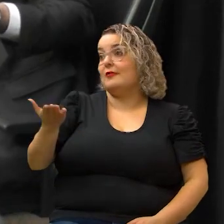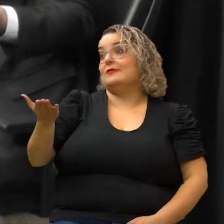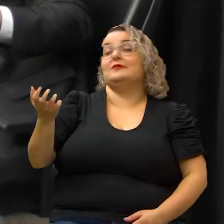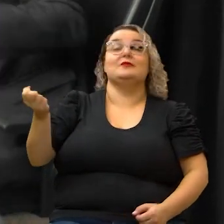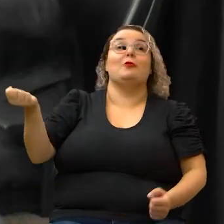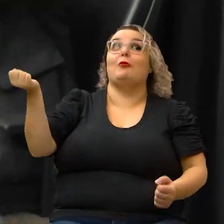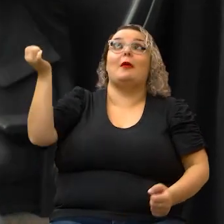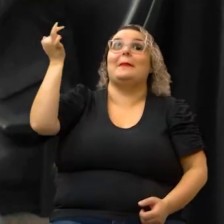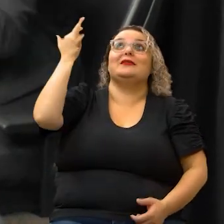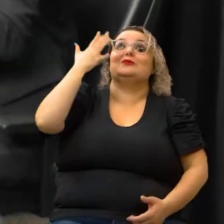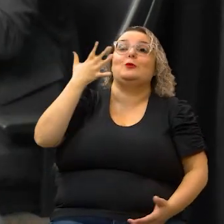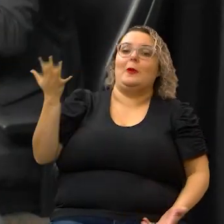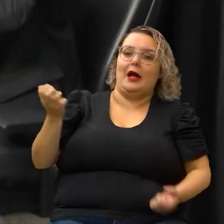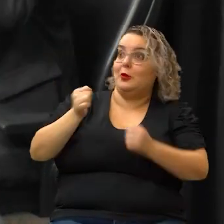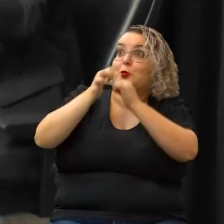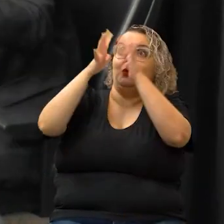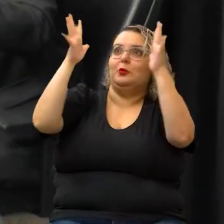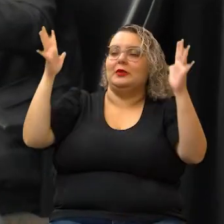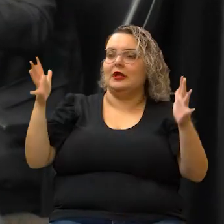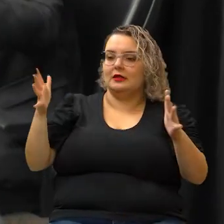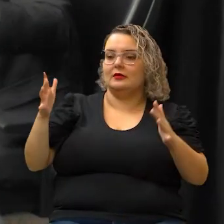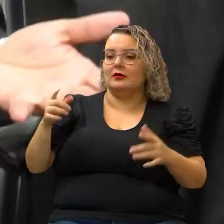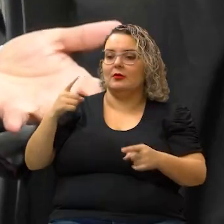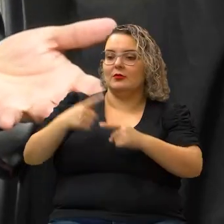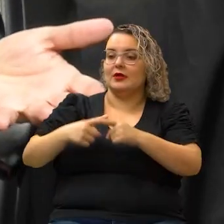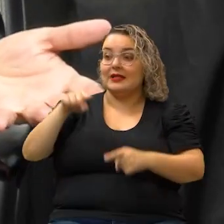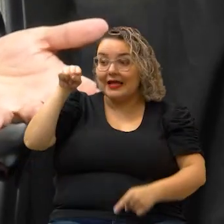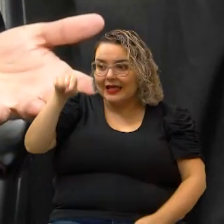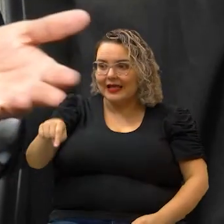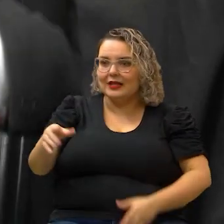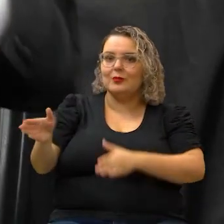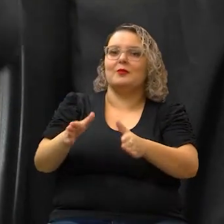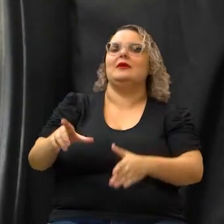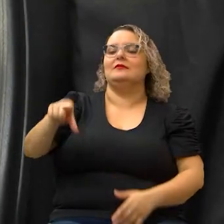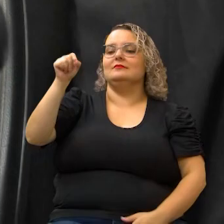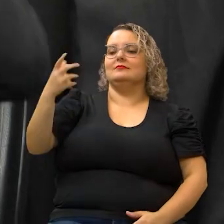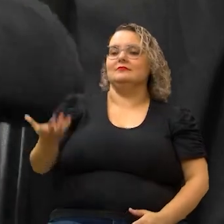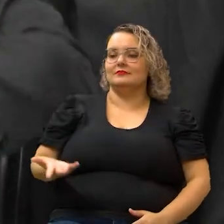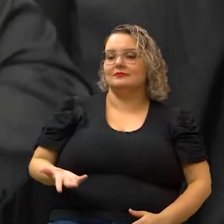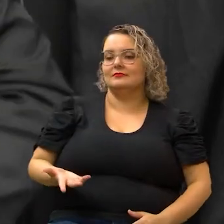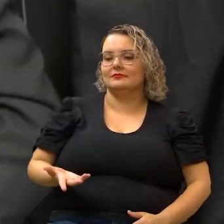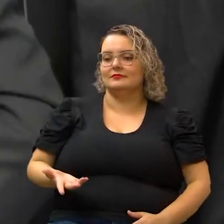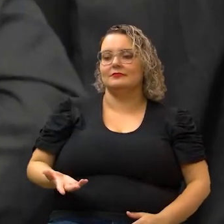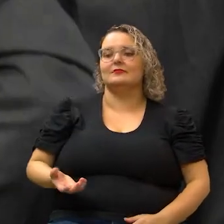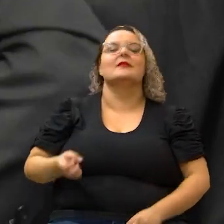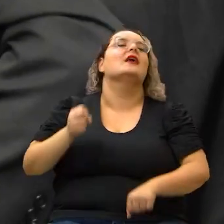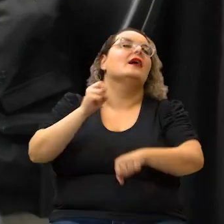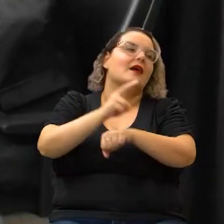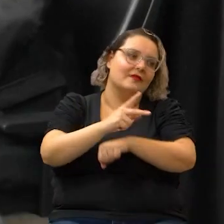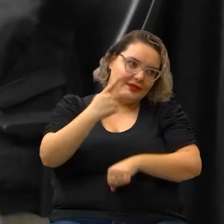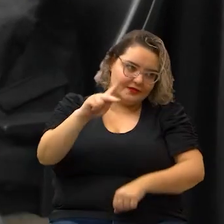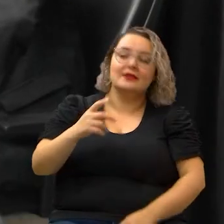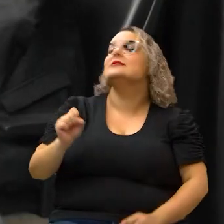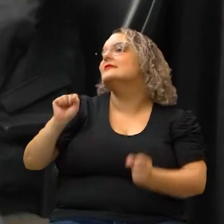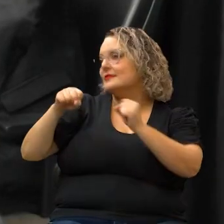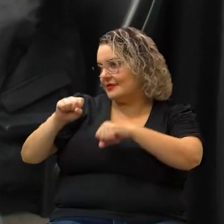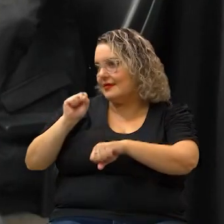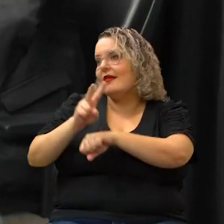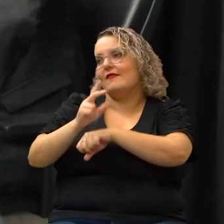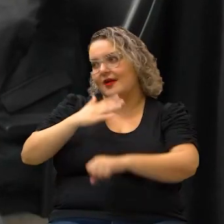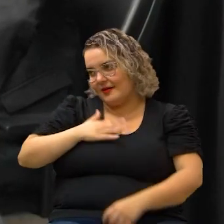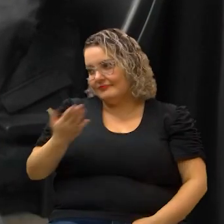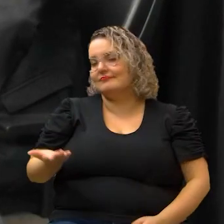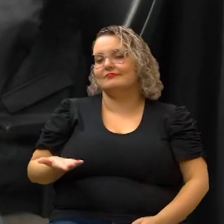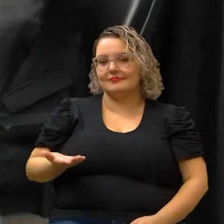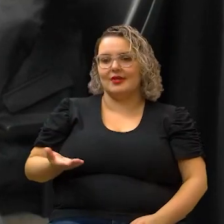deve ser o iluminado. Né? Porque exatamente naquele ano ele aceitou, ele mudou. Aí eu entrei e passei a vaga era minha mesmo. É verdade.